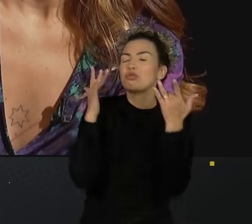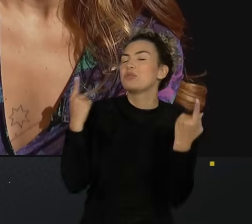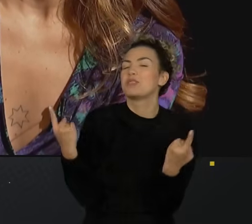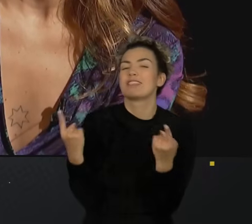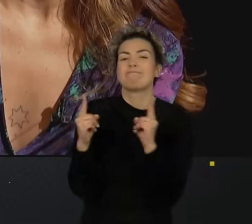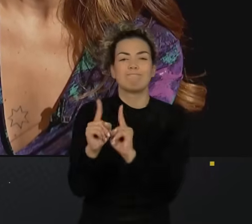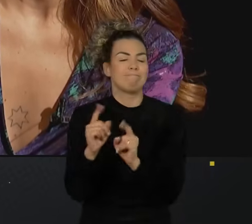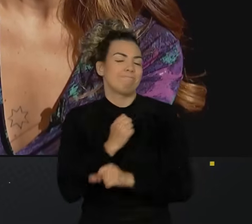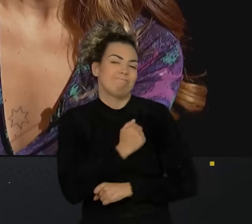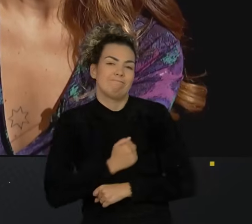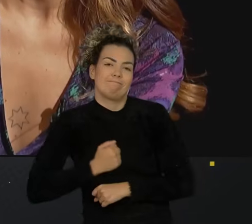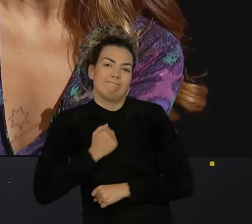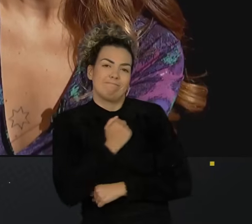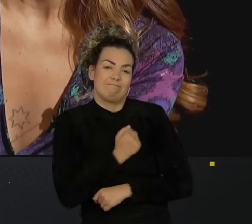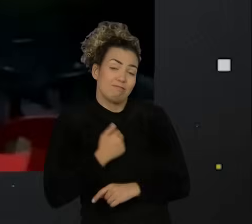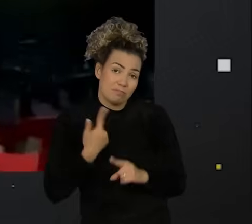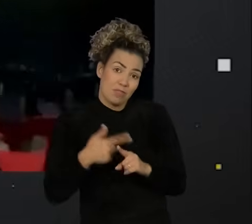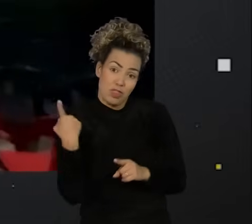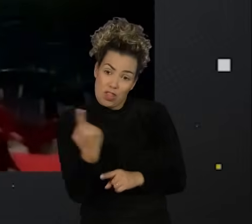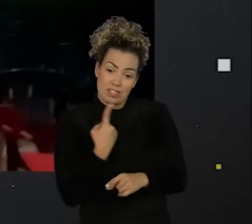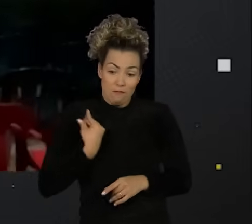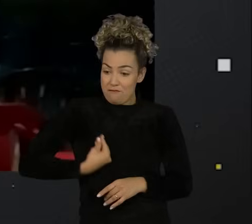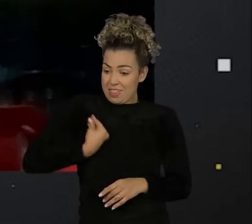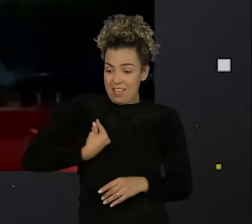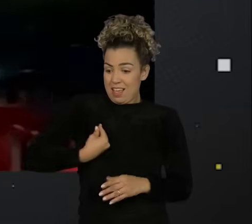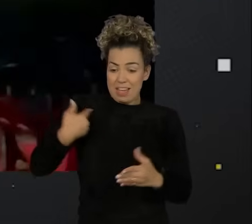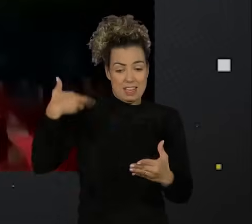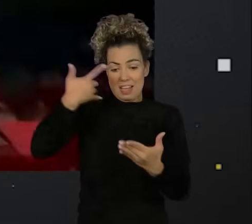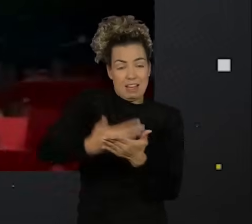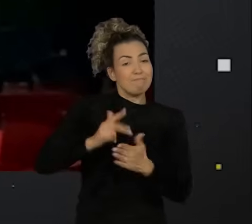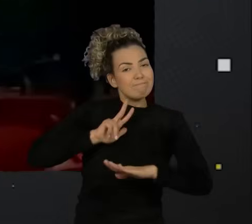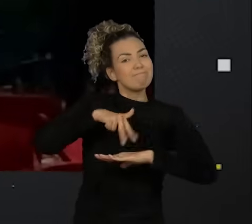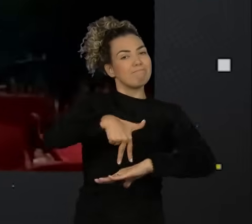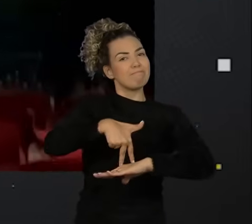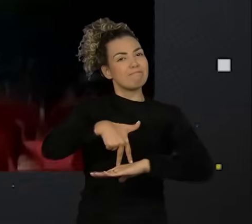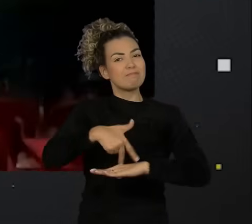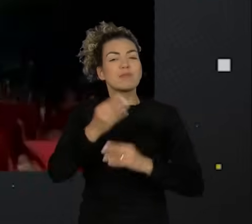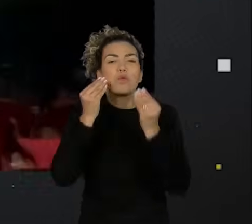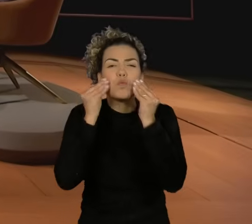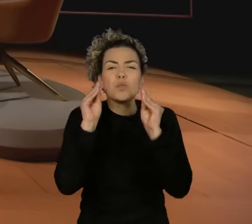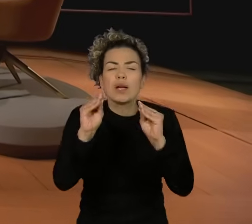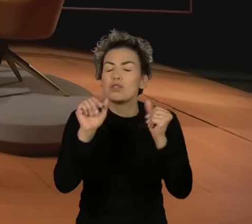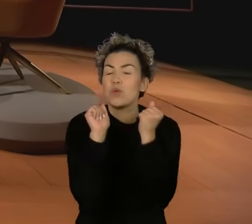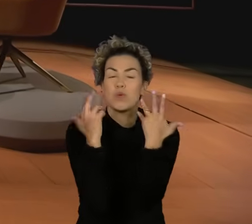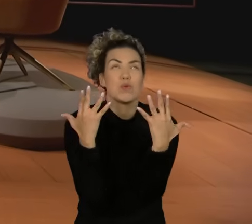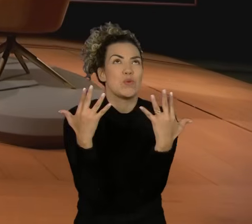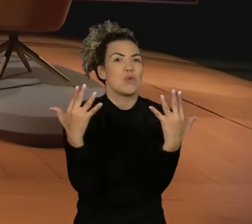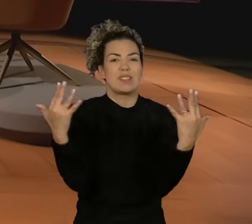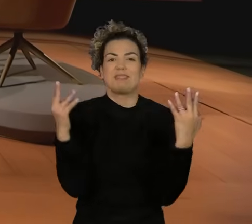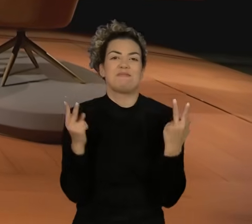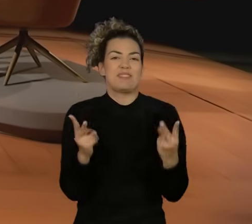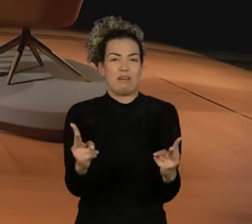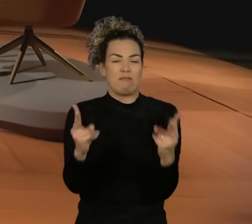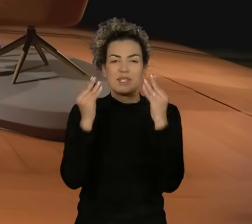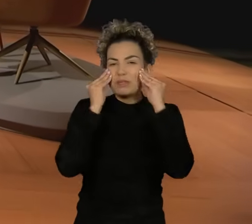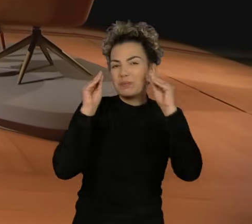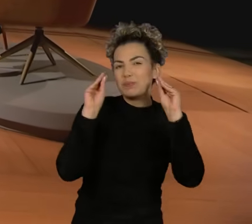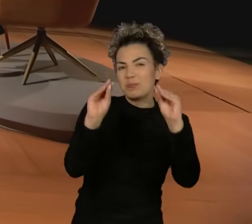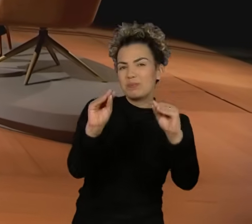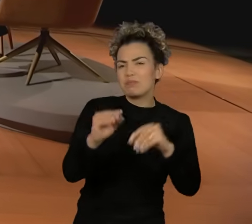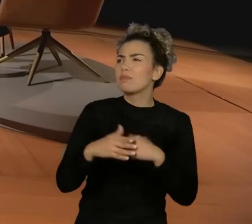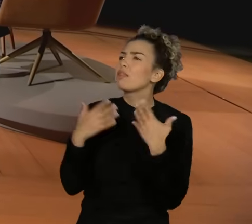nós dedicamos as nossas vidas. Beijo, Mel. Luz, sempre. Beijo. Ai,